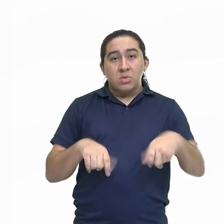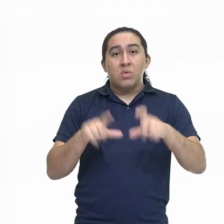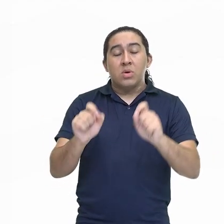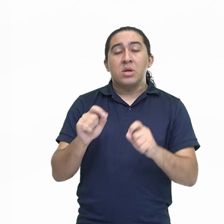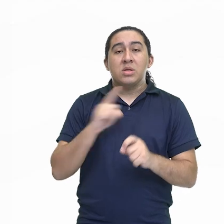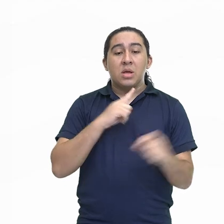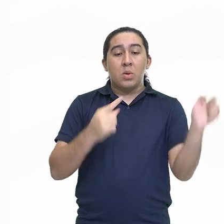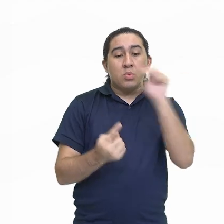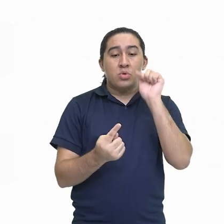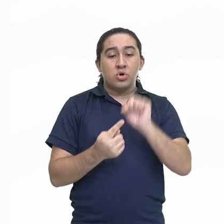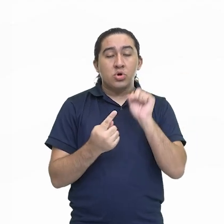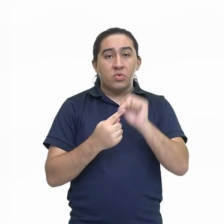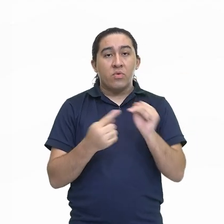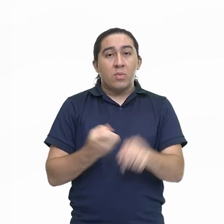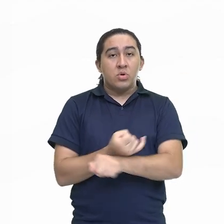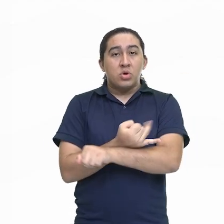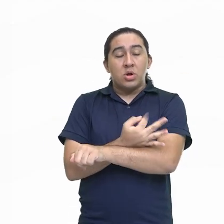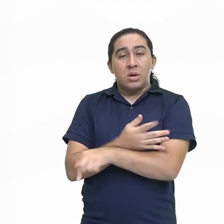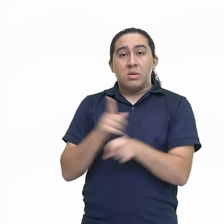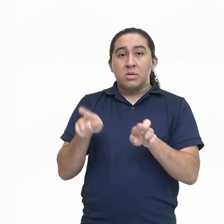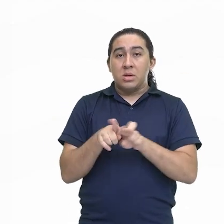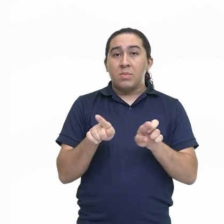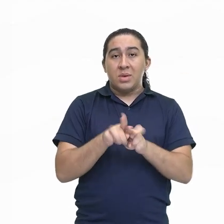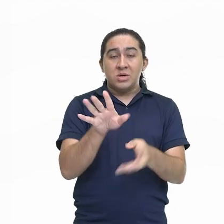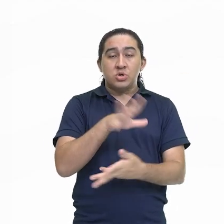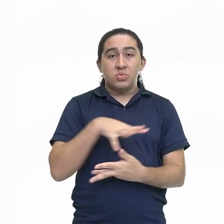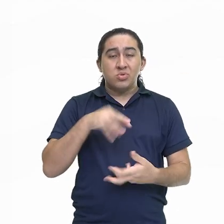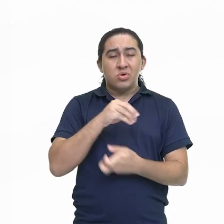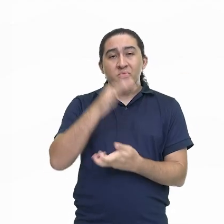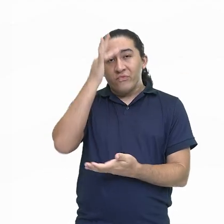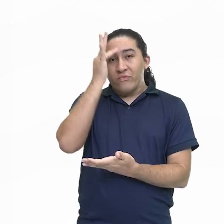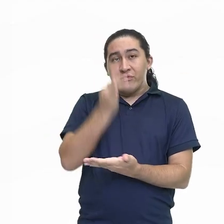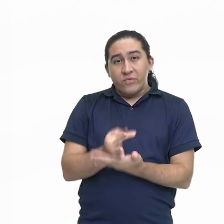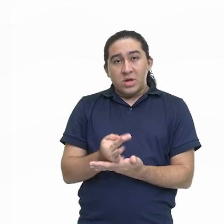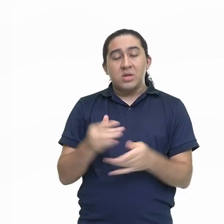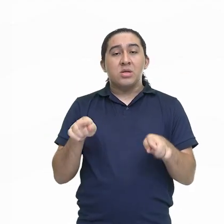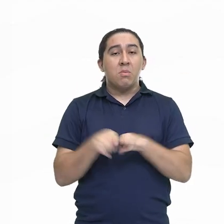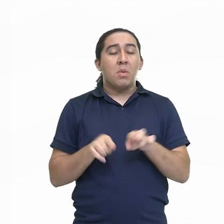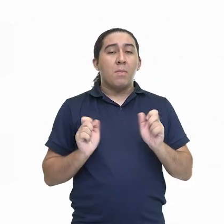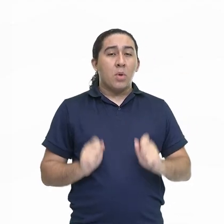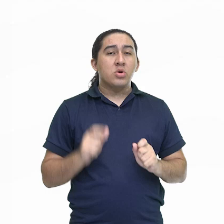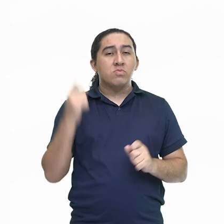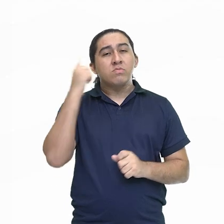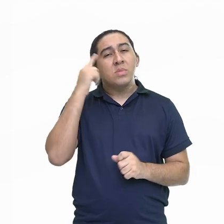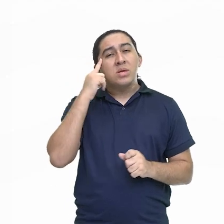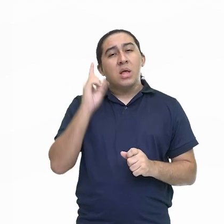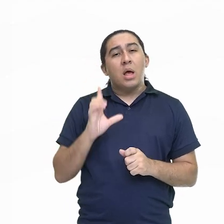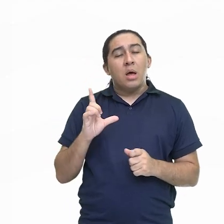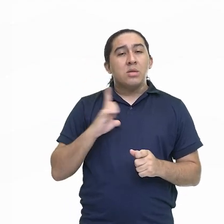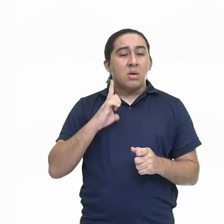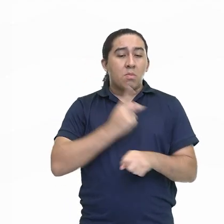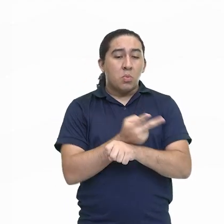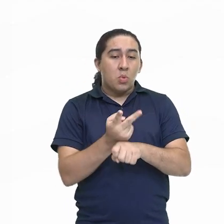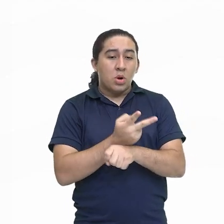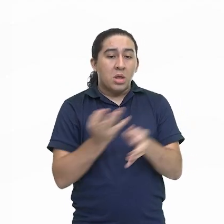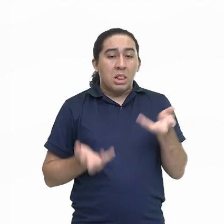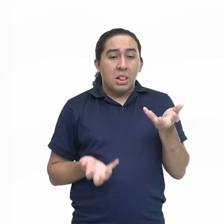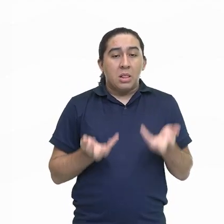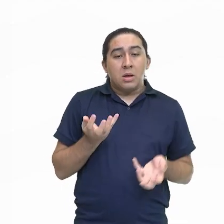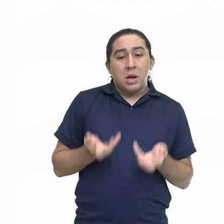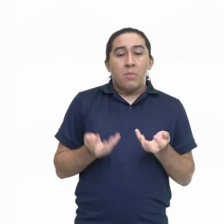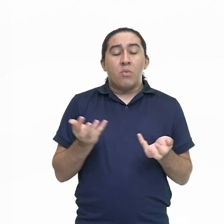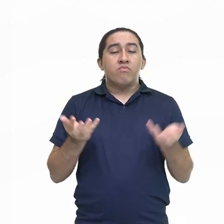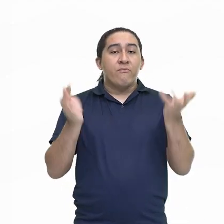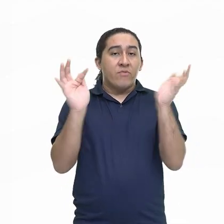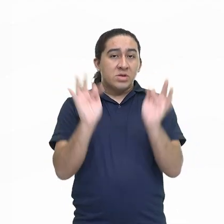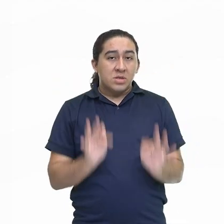metas emocionais e espirituais. Isso pode incluir a busca por equilíbrio, felicidade, superação